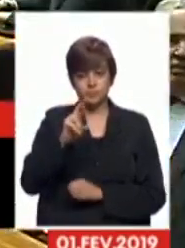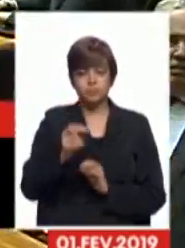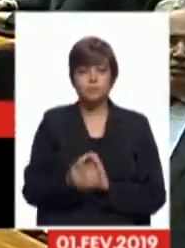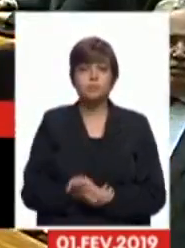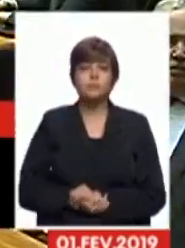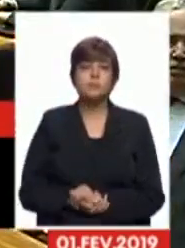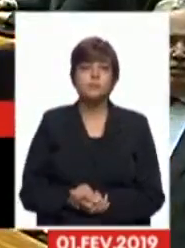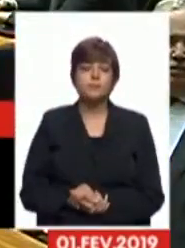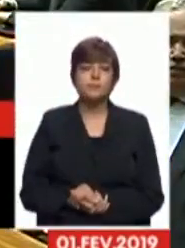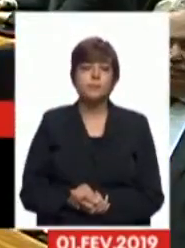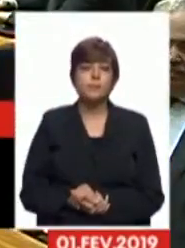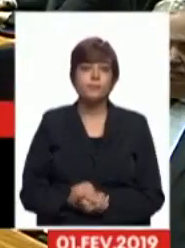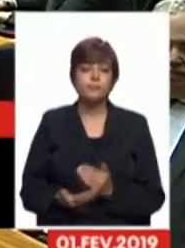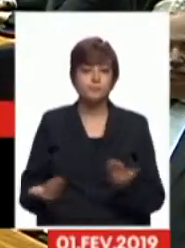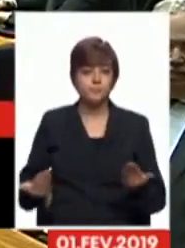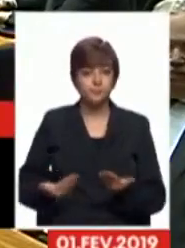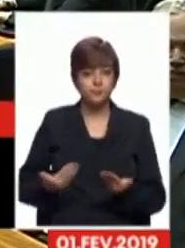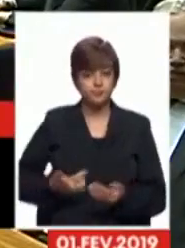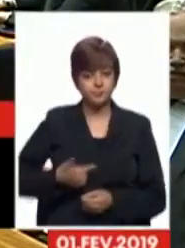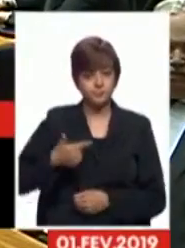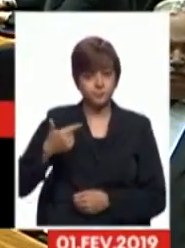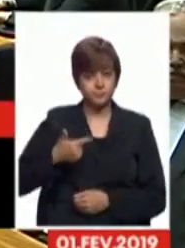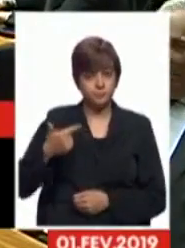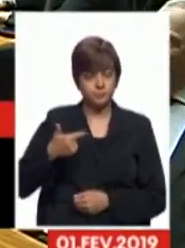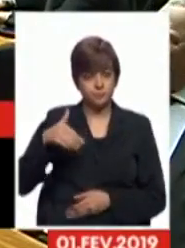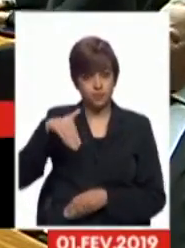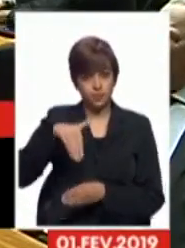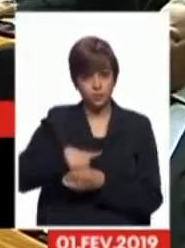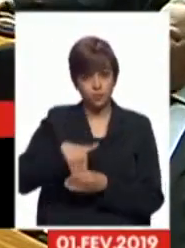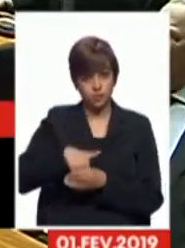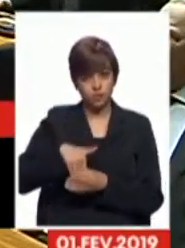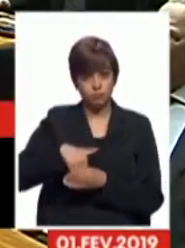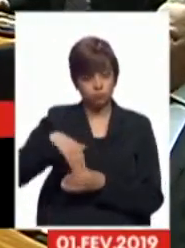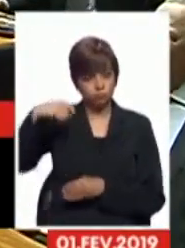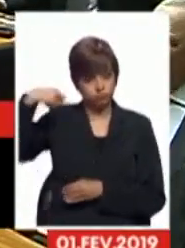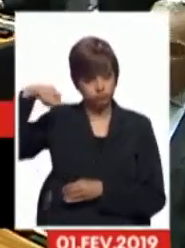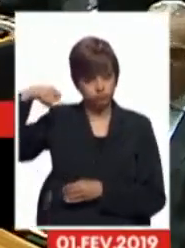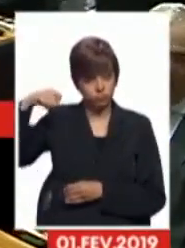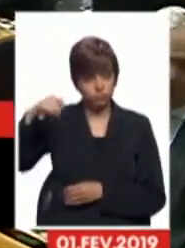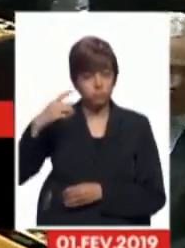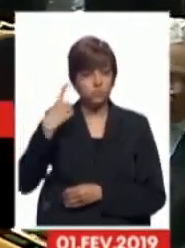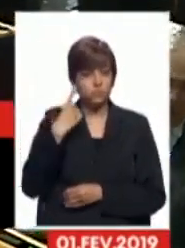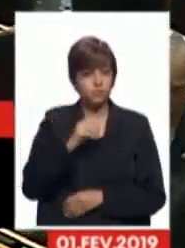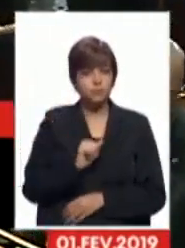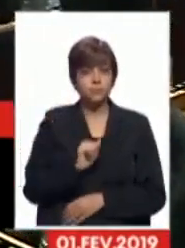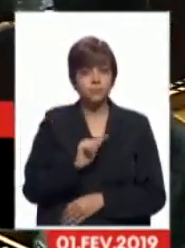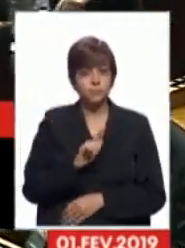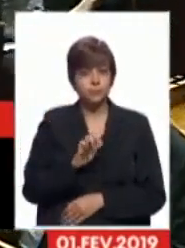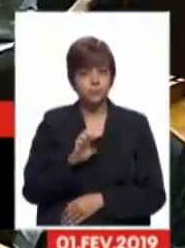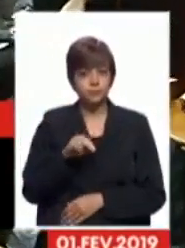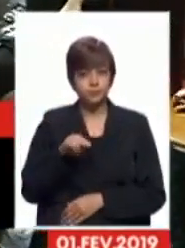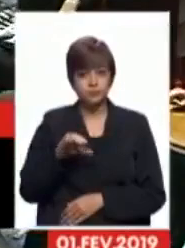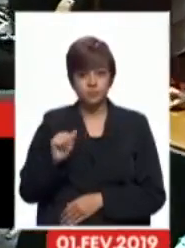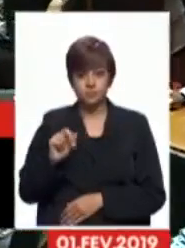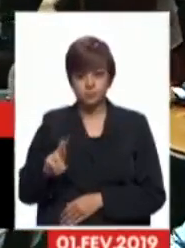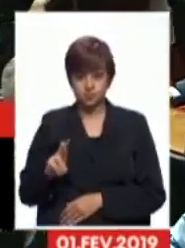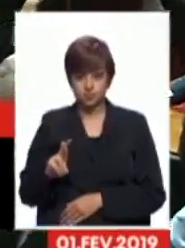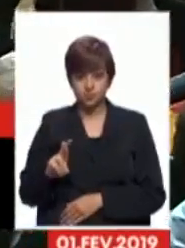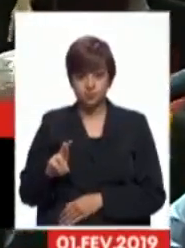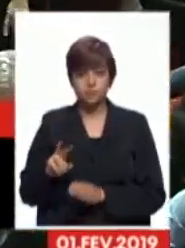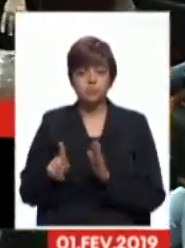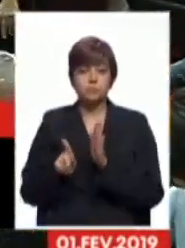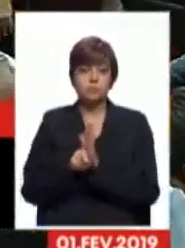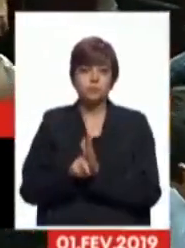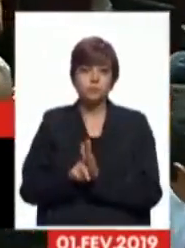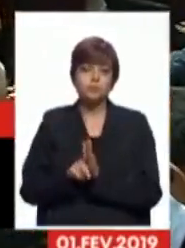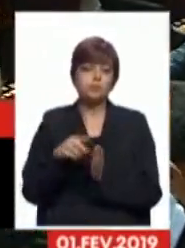Agora se faz a segunda chamada para a votação do deputado Alencar da Silveira Júnior para ocupar o